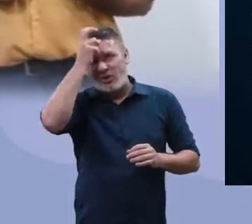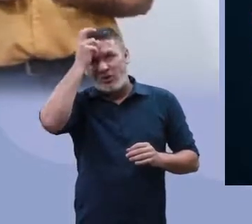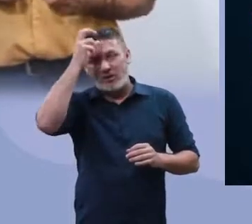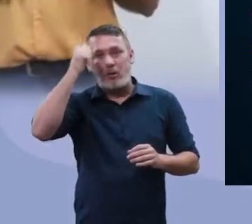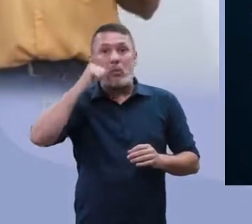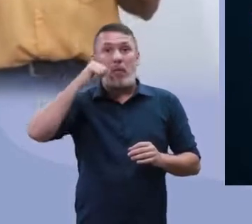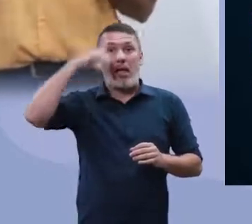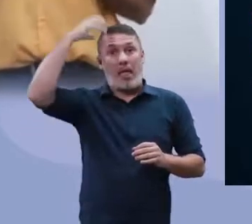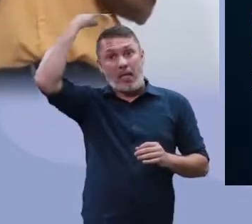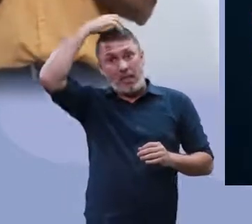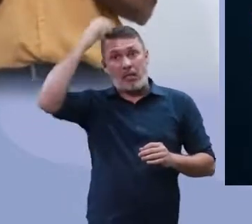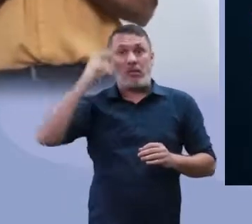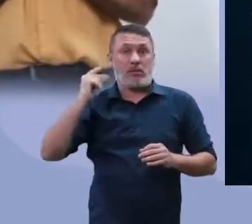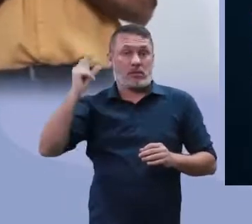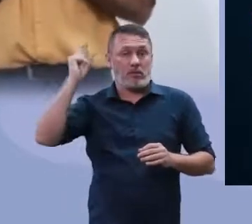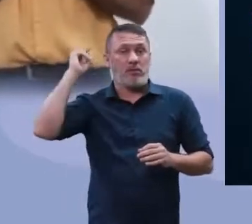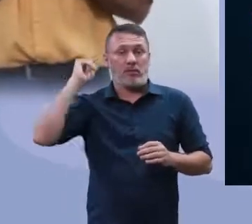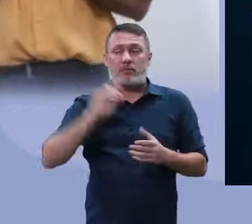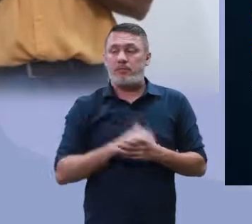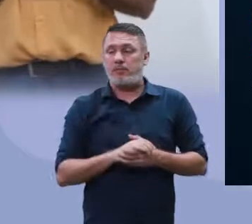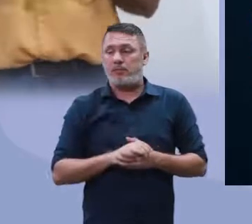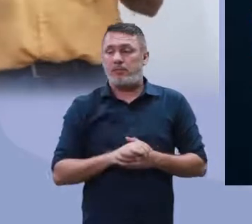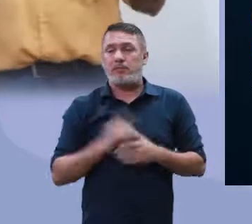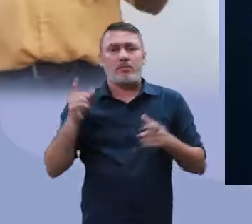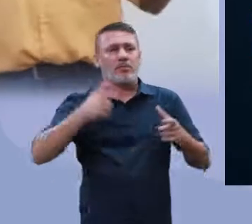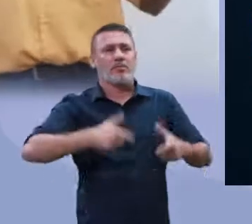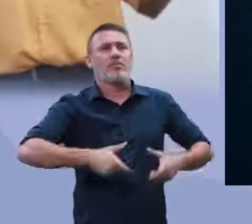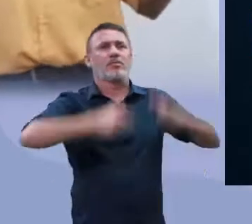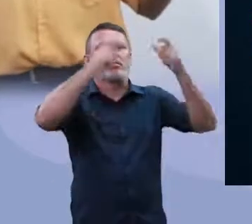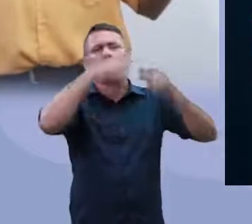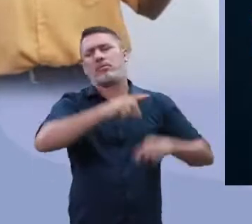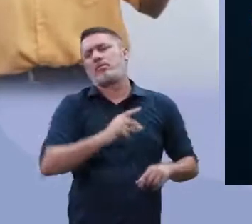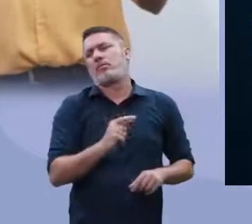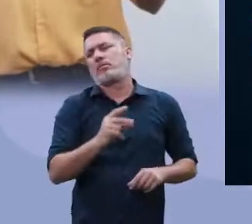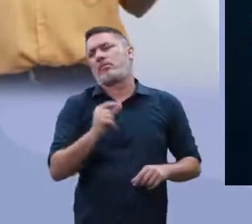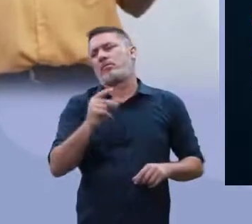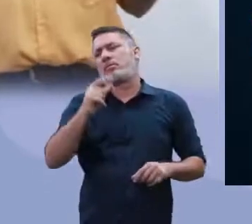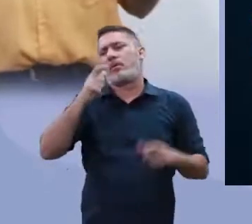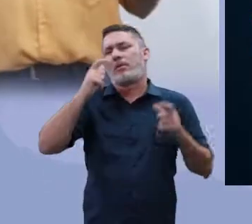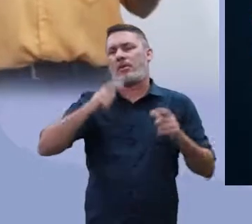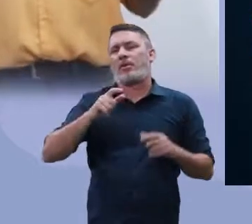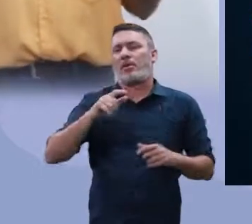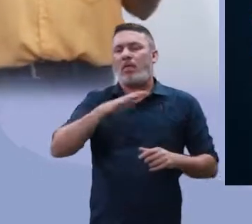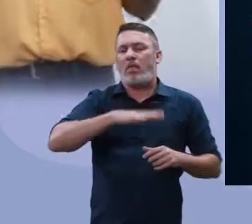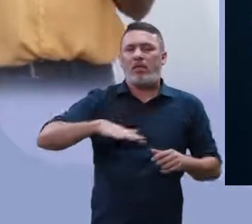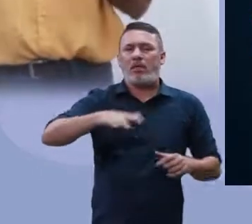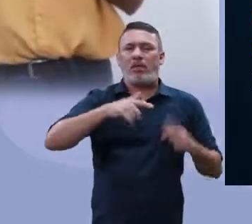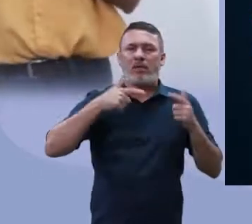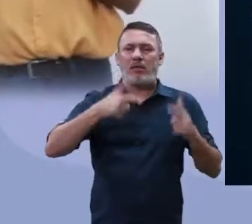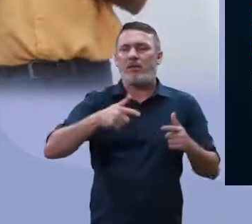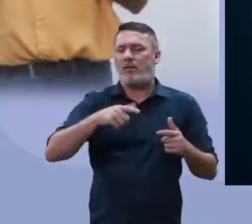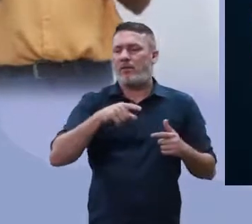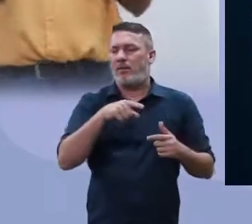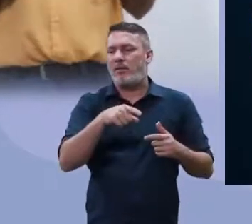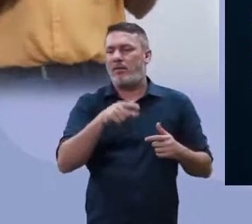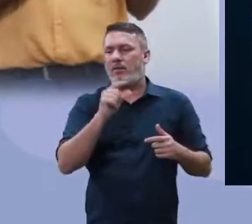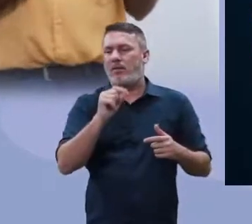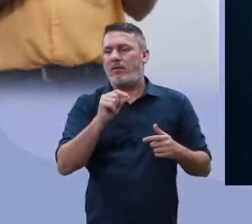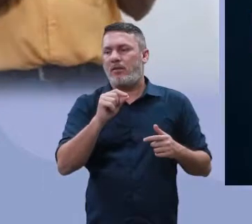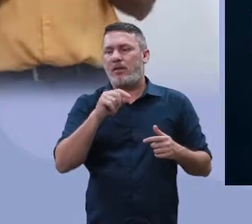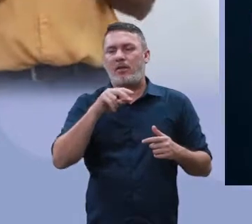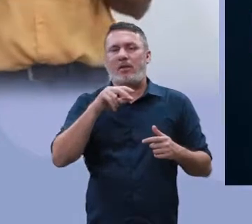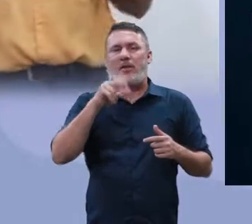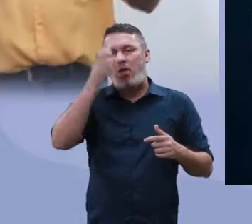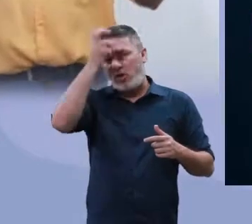Cleópatra. Né, esse obelisco ficou, por exemplo, ali no Vale dos Reis, né, no chamado entre o Médio e o